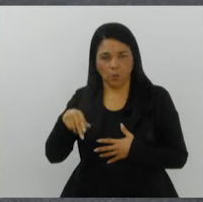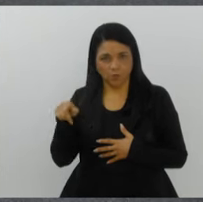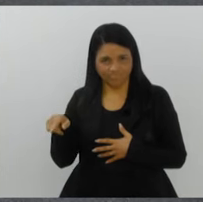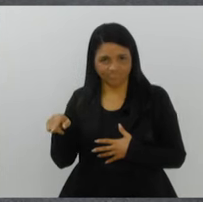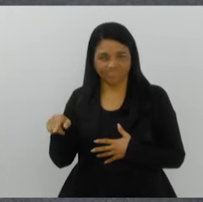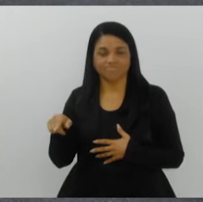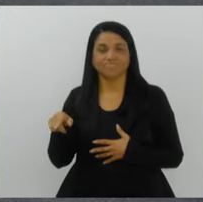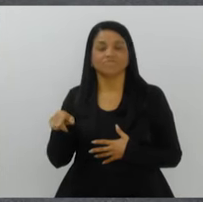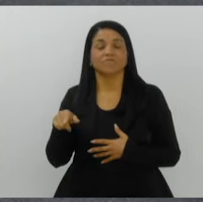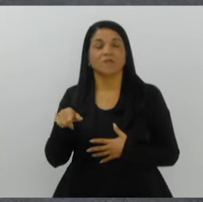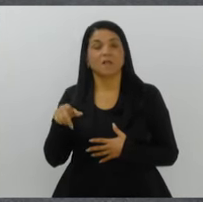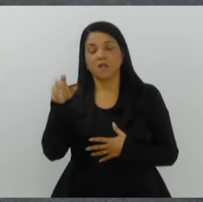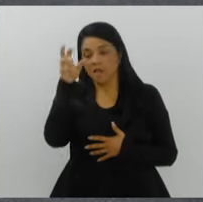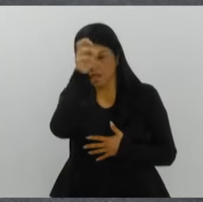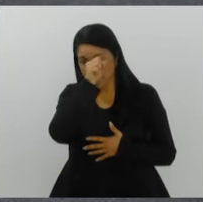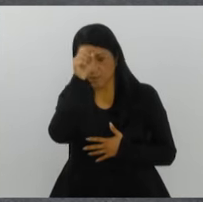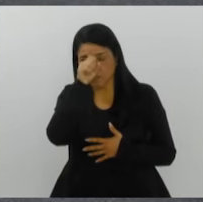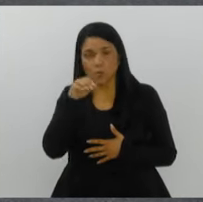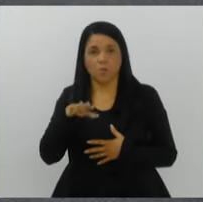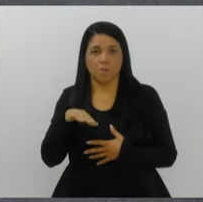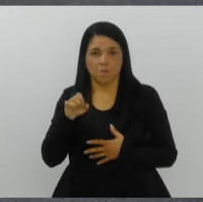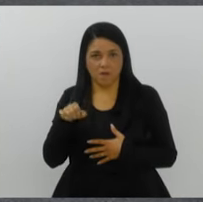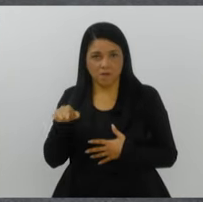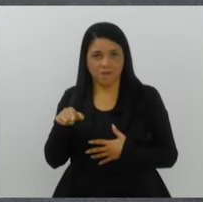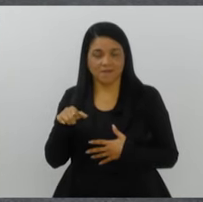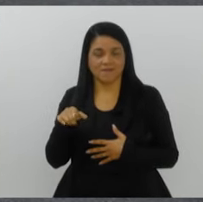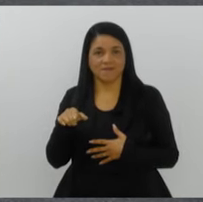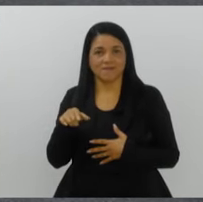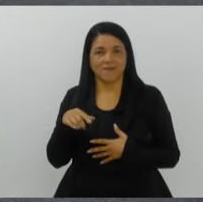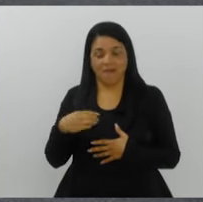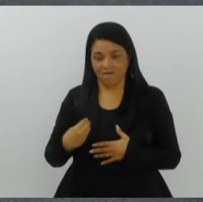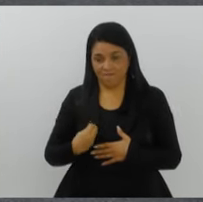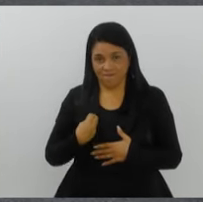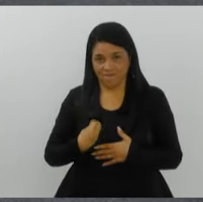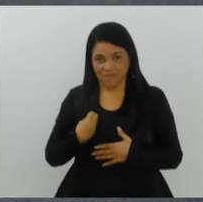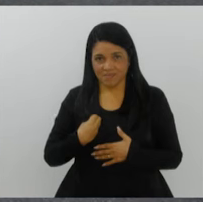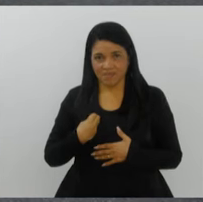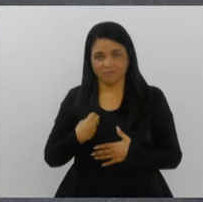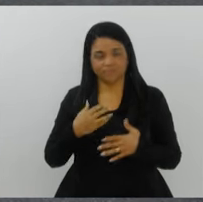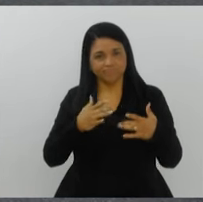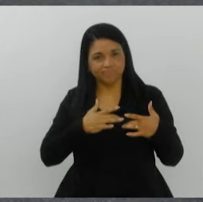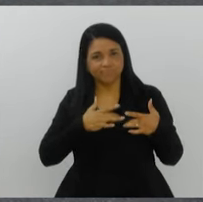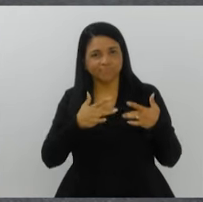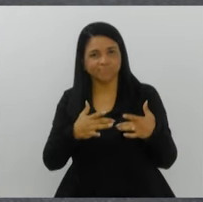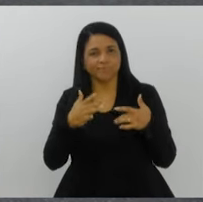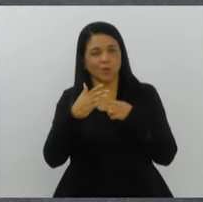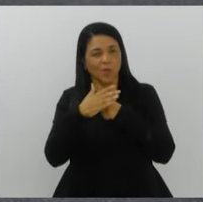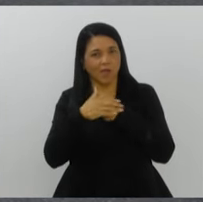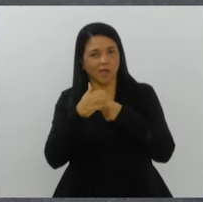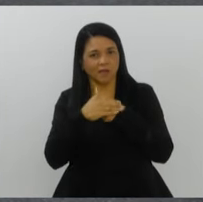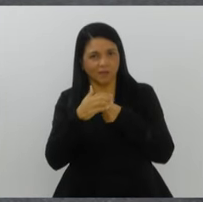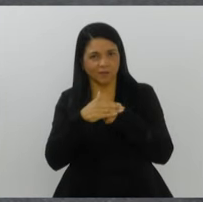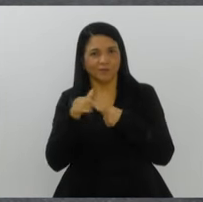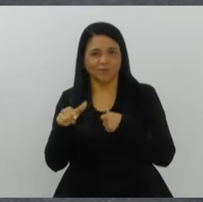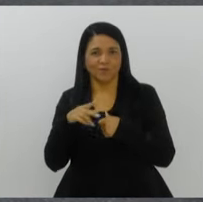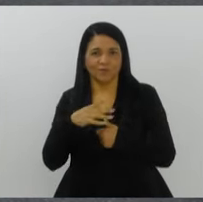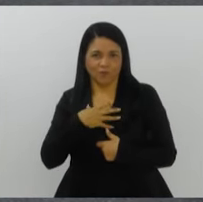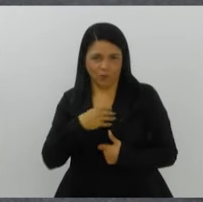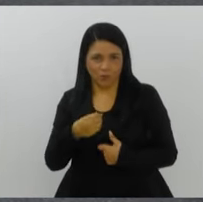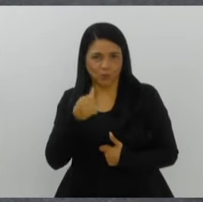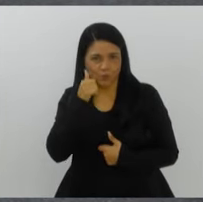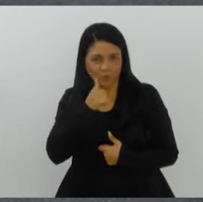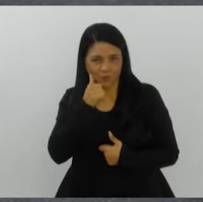Margarete, com sua vida. Ao final de sua vida, dedicou muito o seu carinho de filho. Então, a nossa